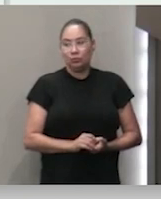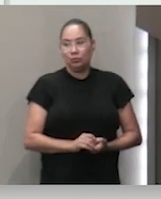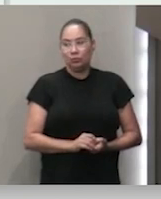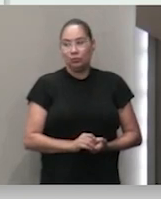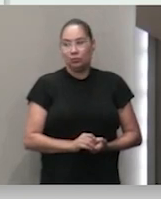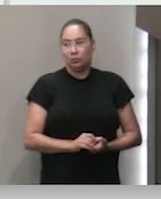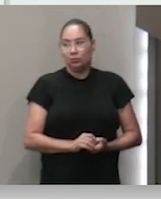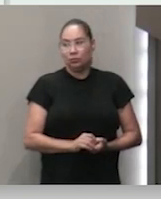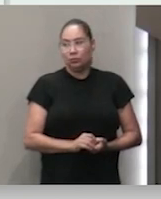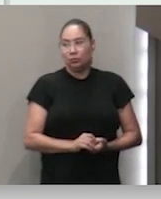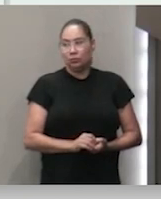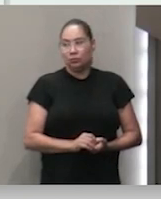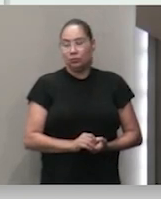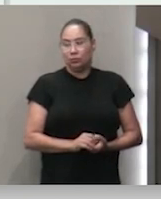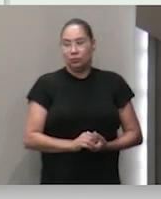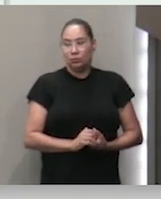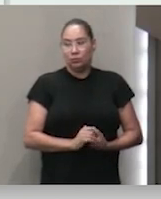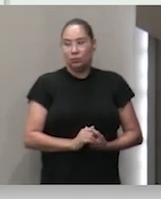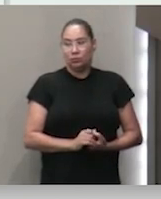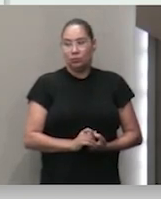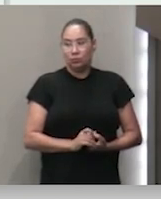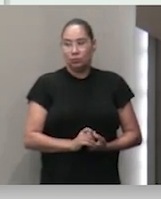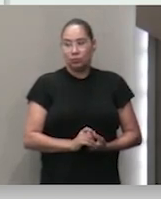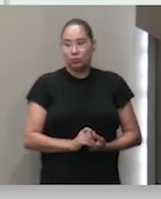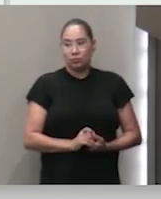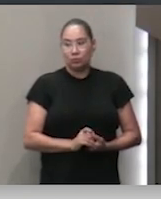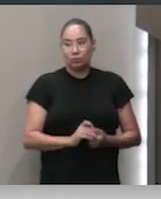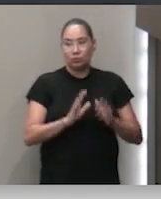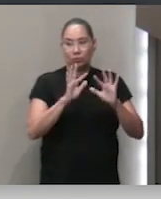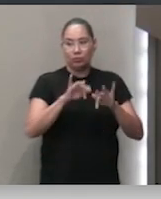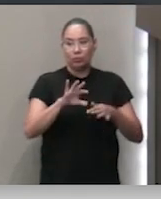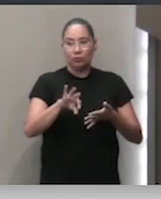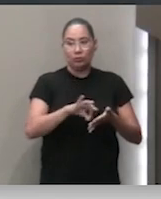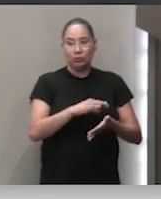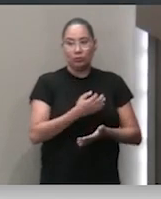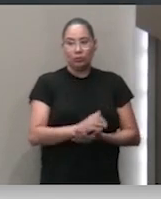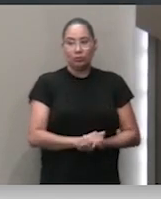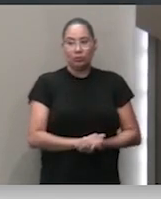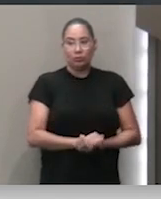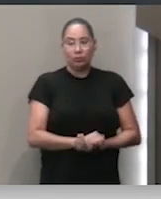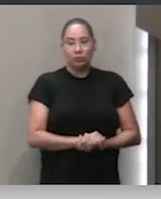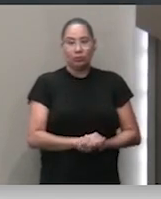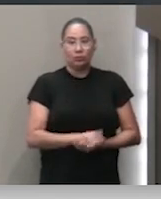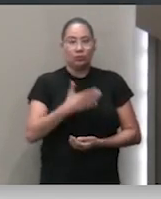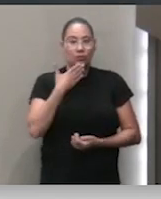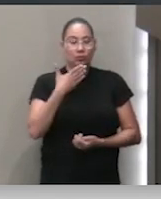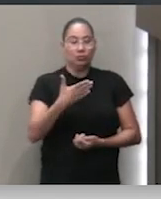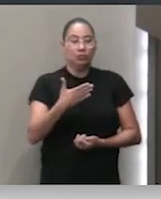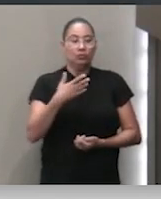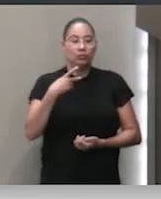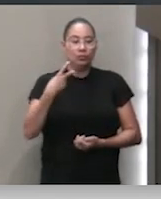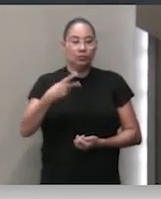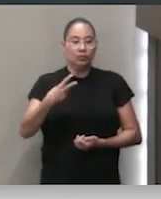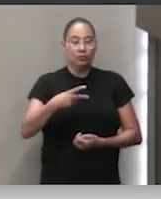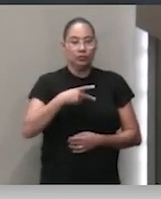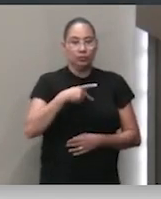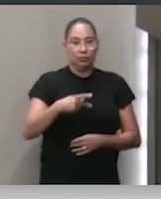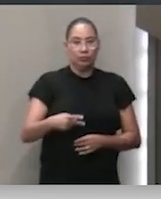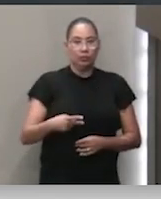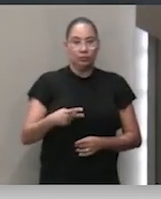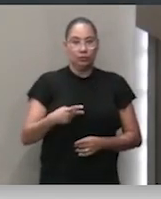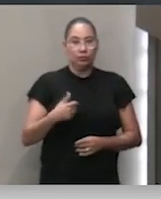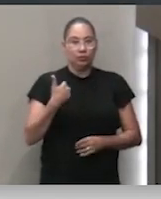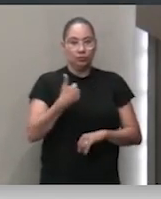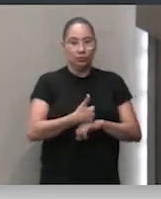como é que eu faço para lhe agradecer. Encerradas as inscrições. Peço ao vice-presidente dessa casa que assume os trabalhos para fazer uso